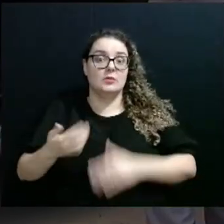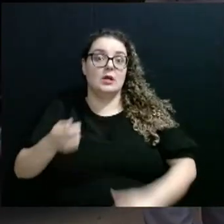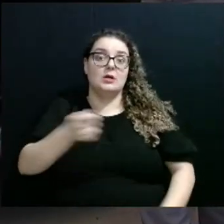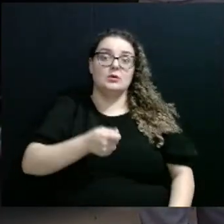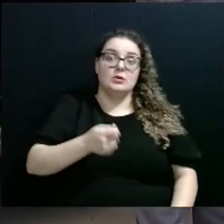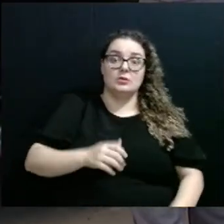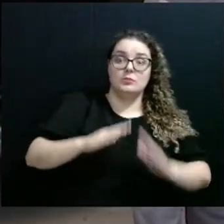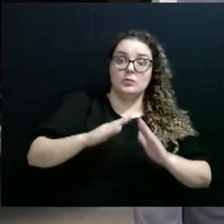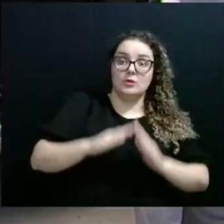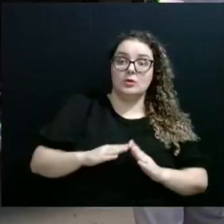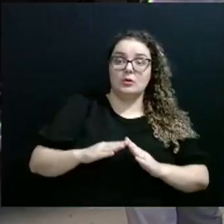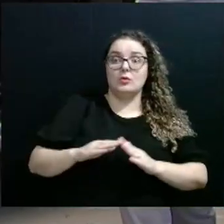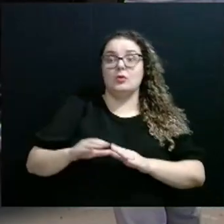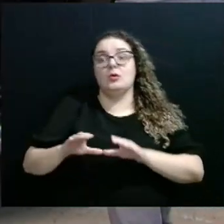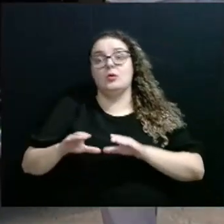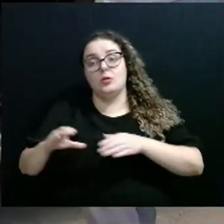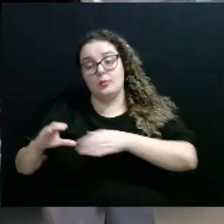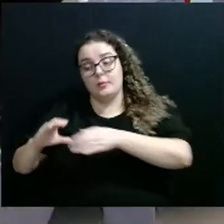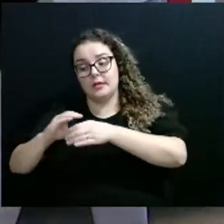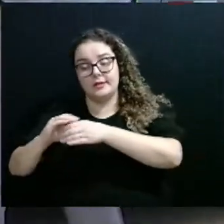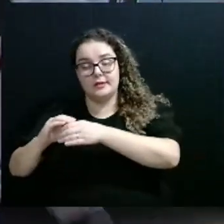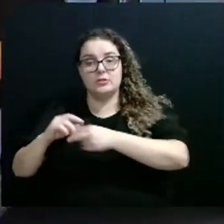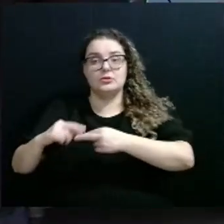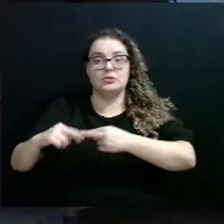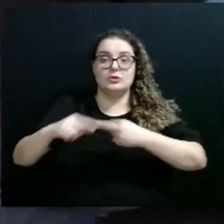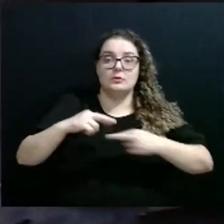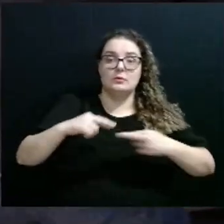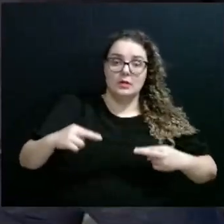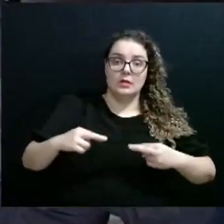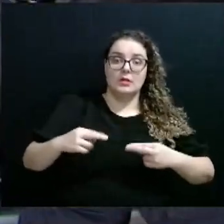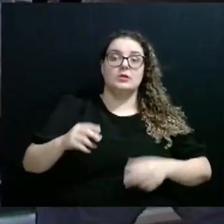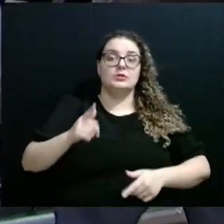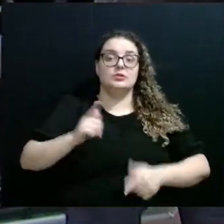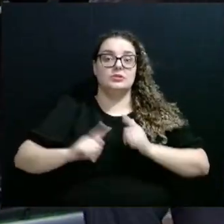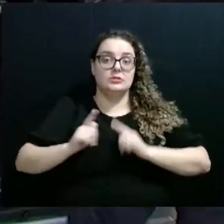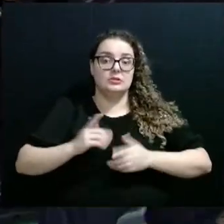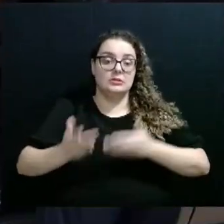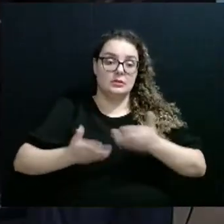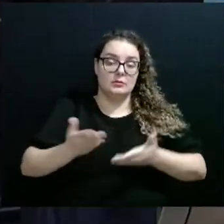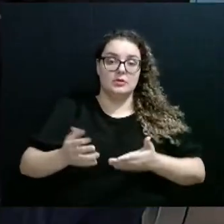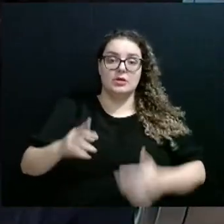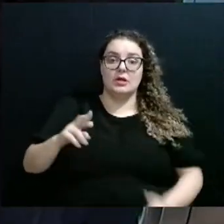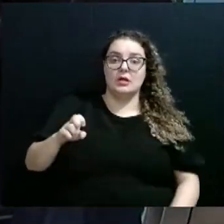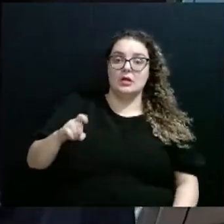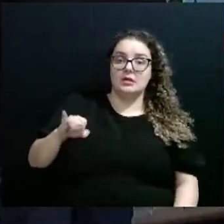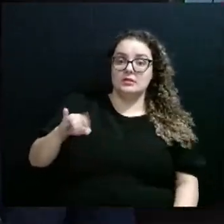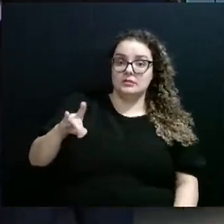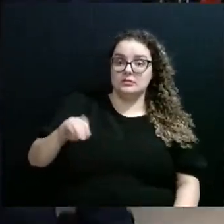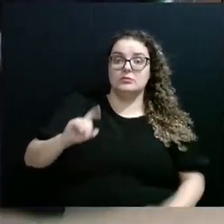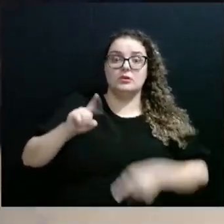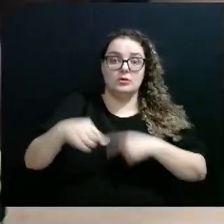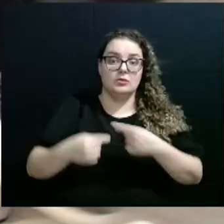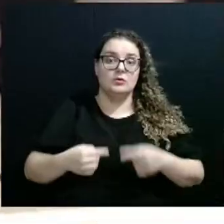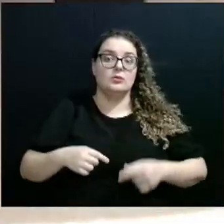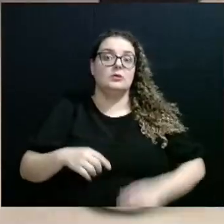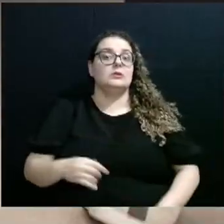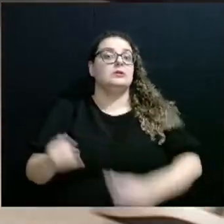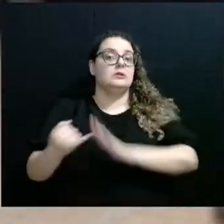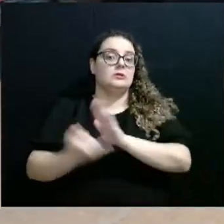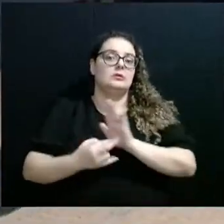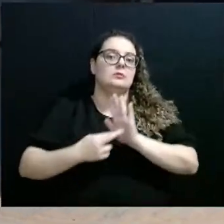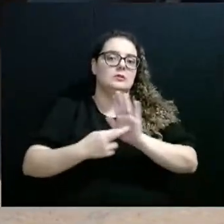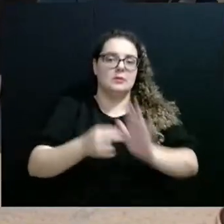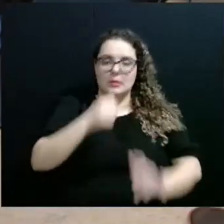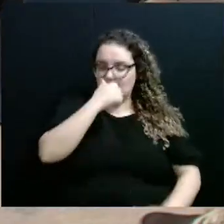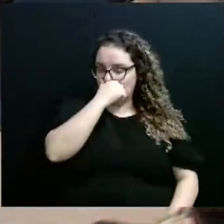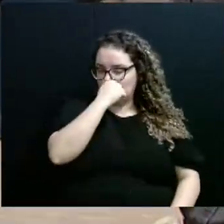de reciclagem, gestão e tratamento de resíduos e outras entidades representativas da população legalmente